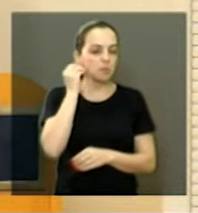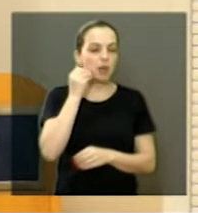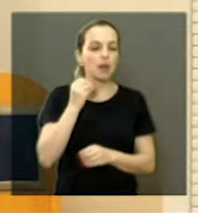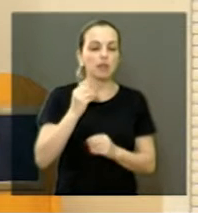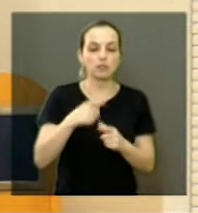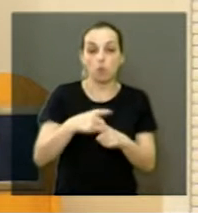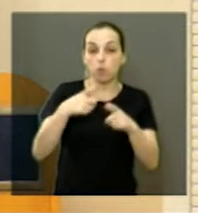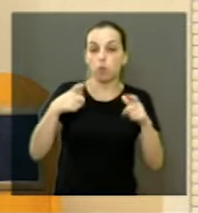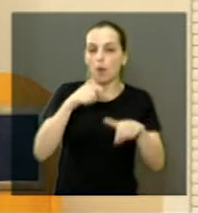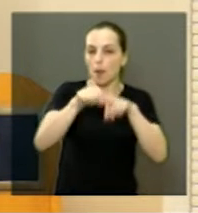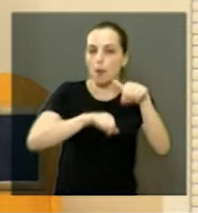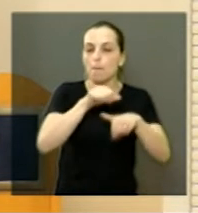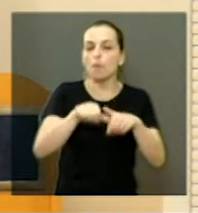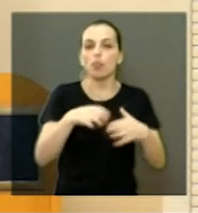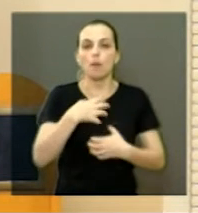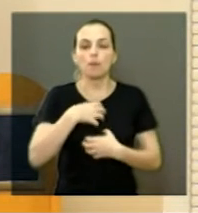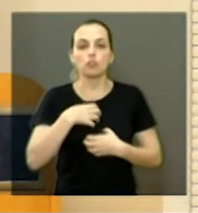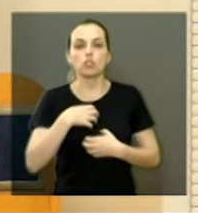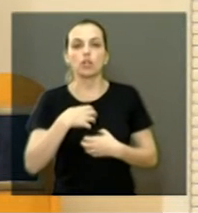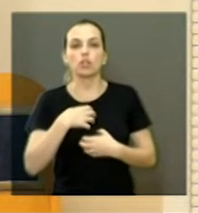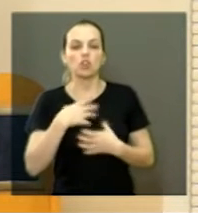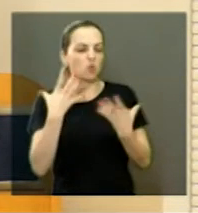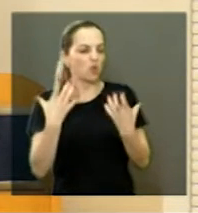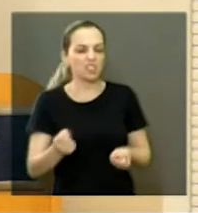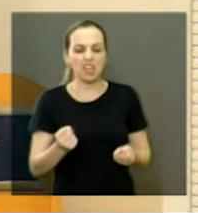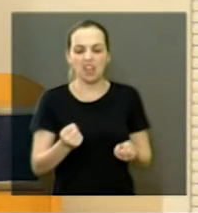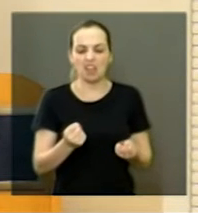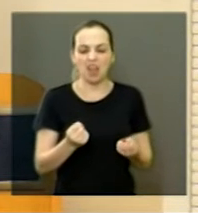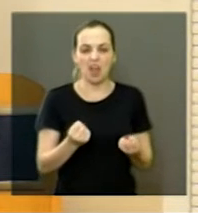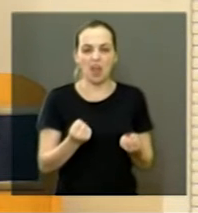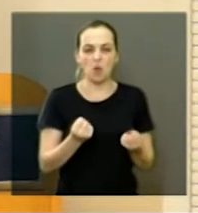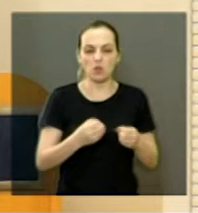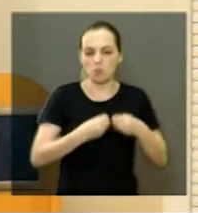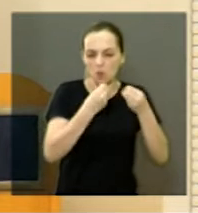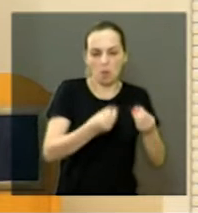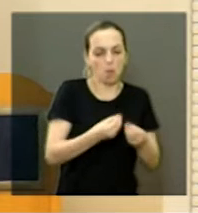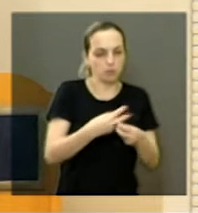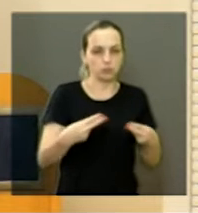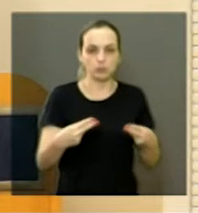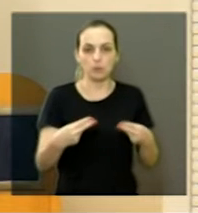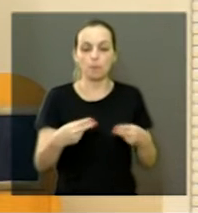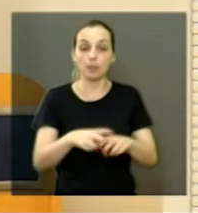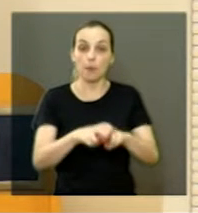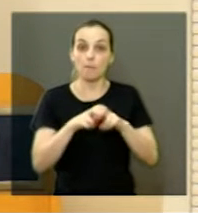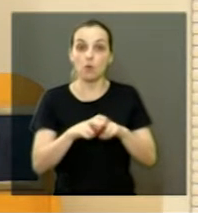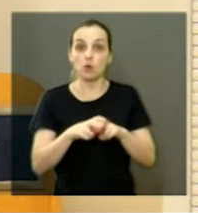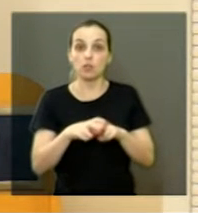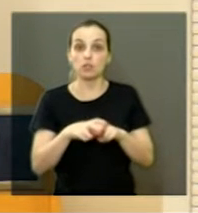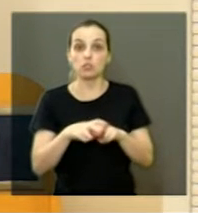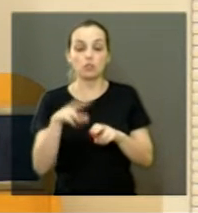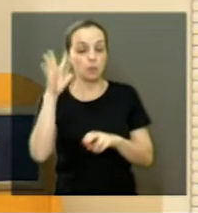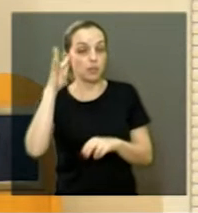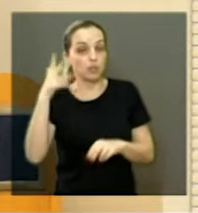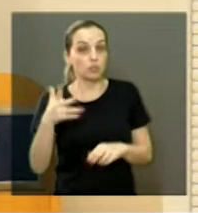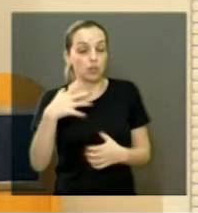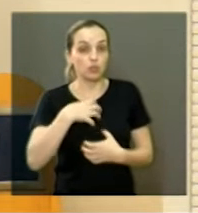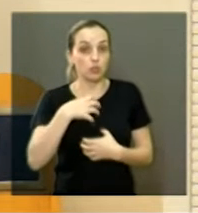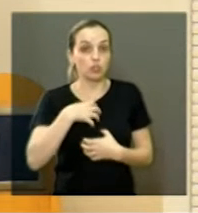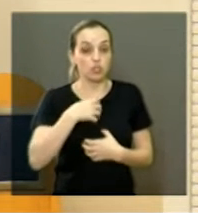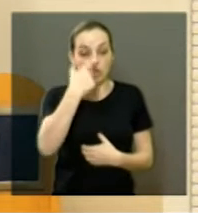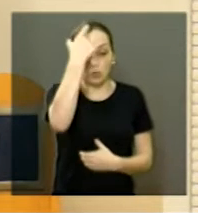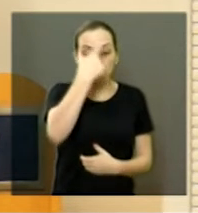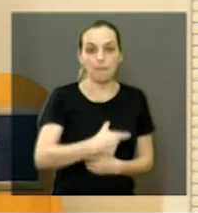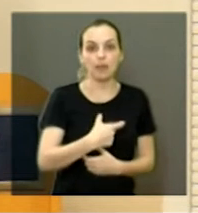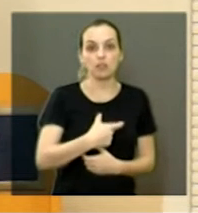mudar minha realidade não aceitar o que foi imposto por algumas pessoas por isso eu colocasse em minhas decisões em nível pessoal sem ouvir